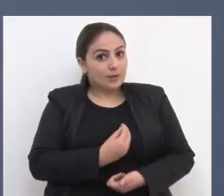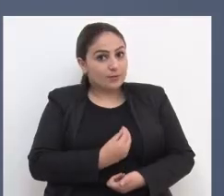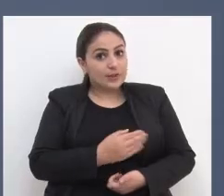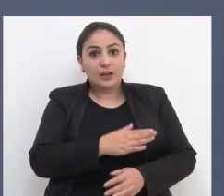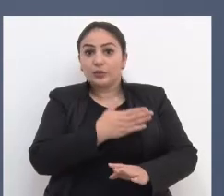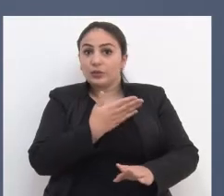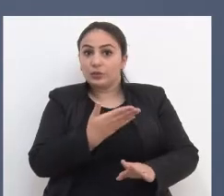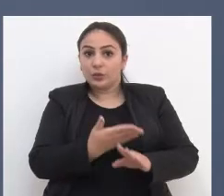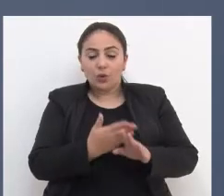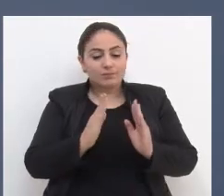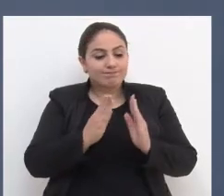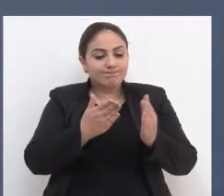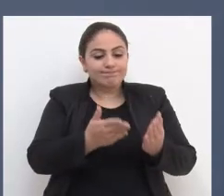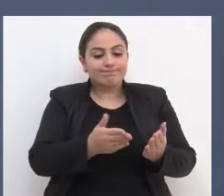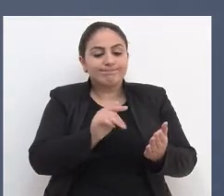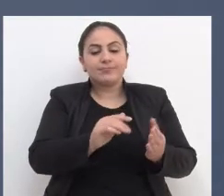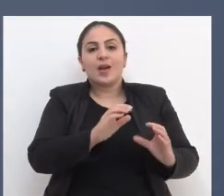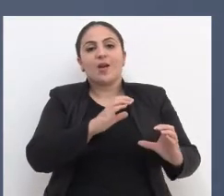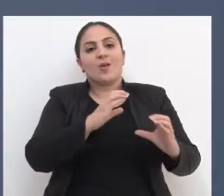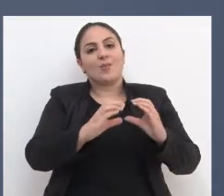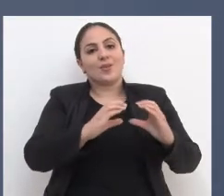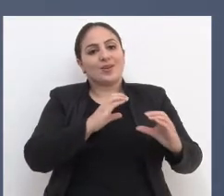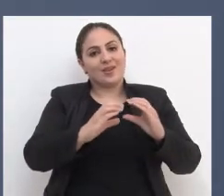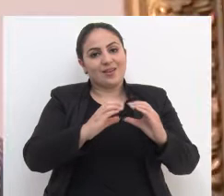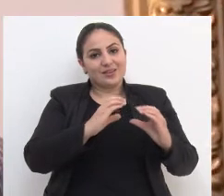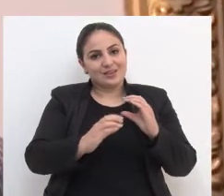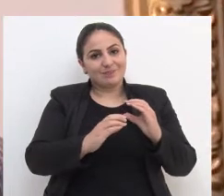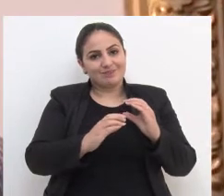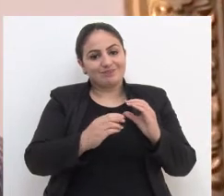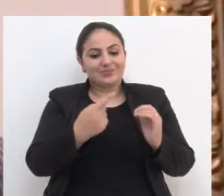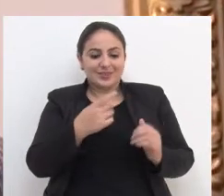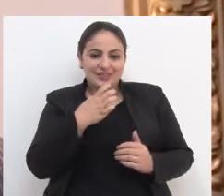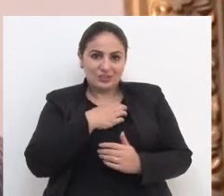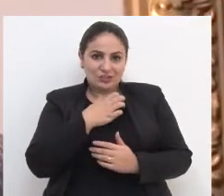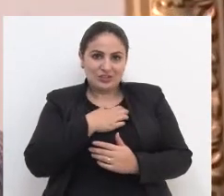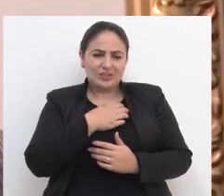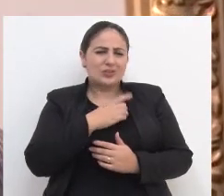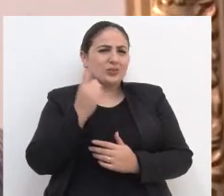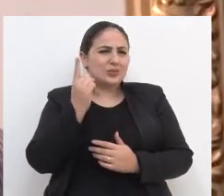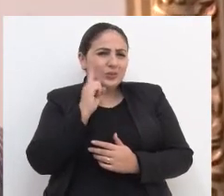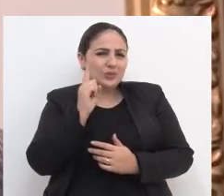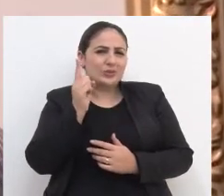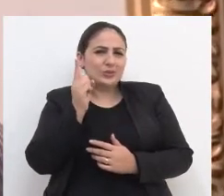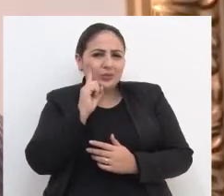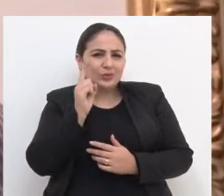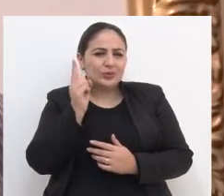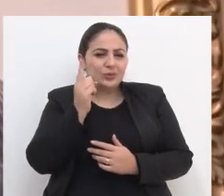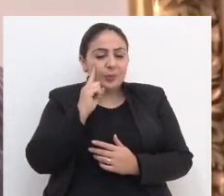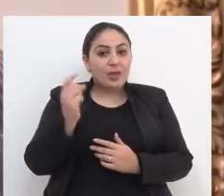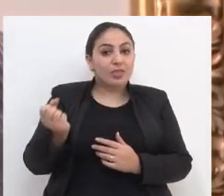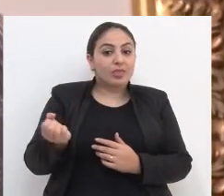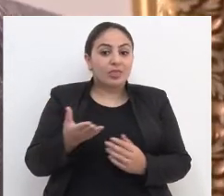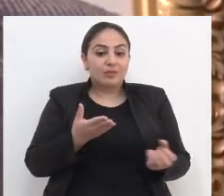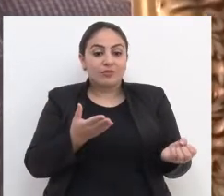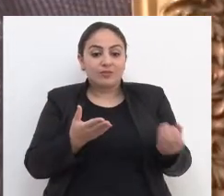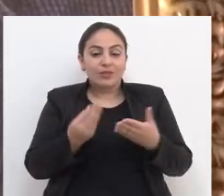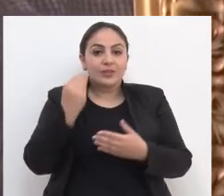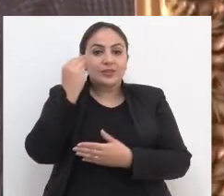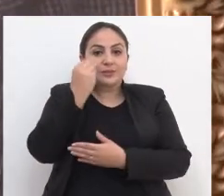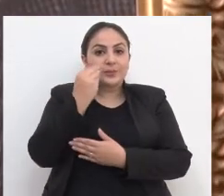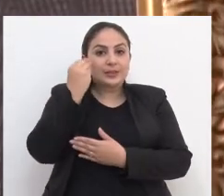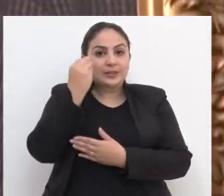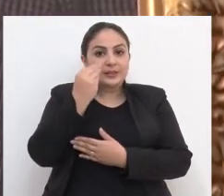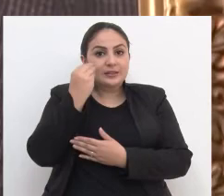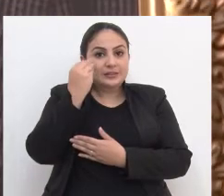Uma vida toda dedicada à comunicação. Foi assim, a cada dia e a cada nova experiência, que